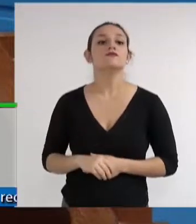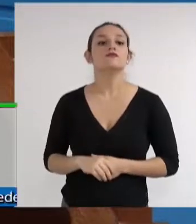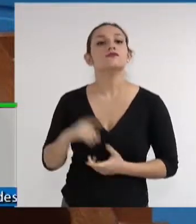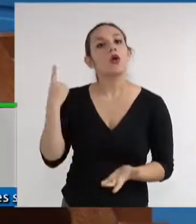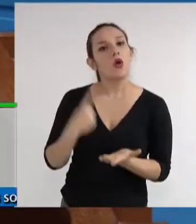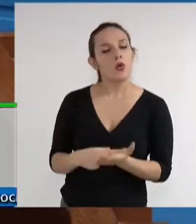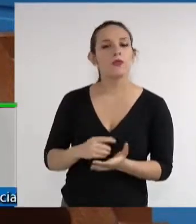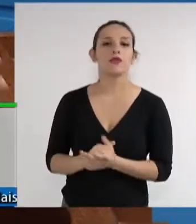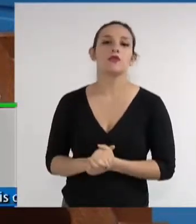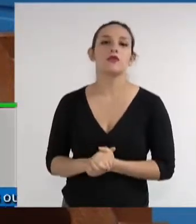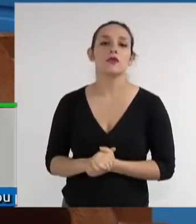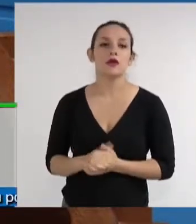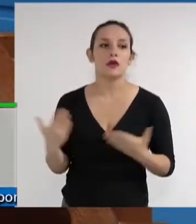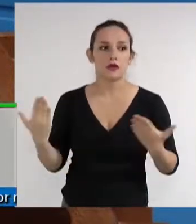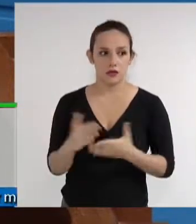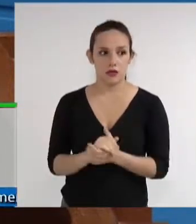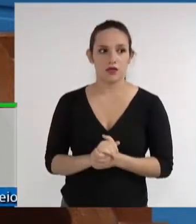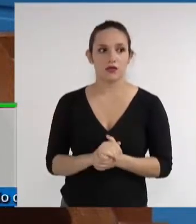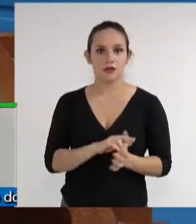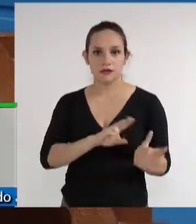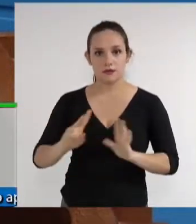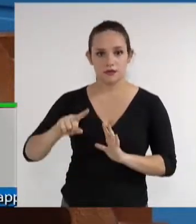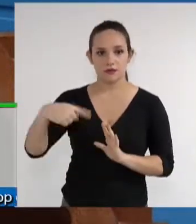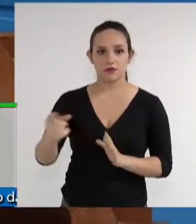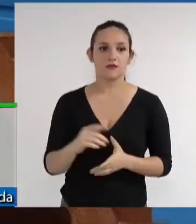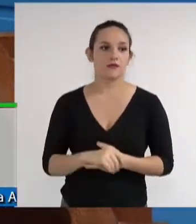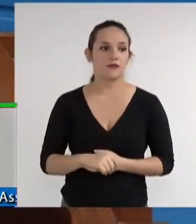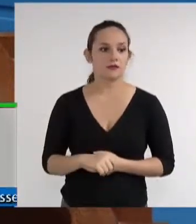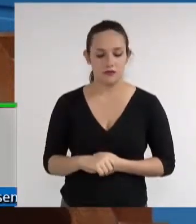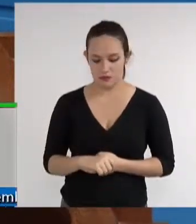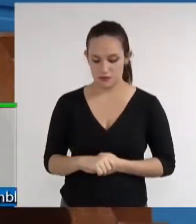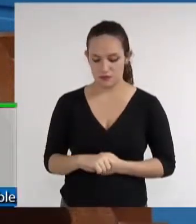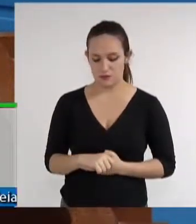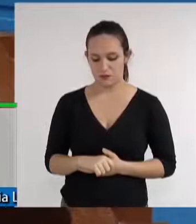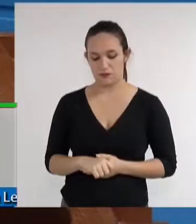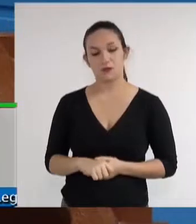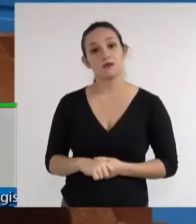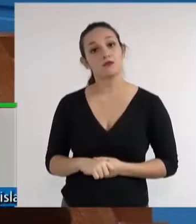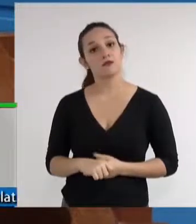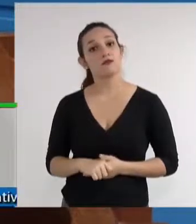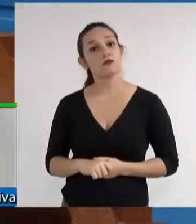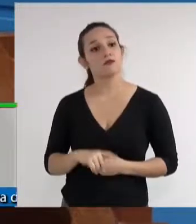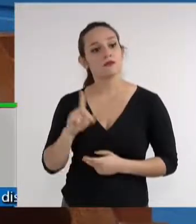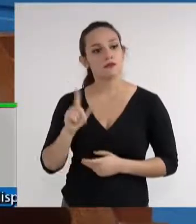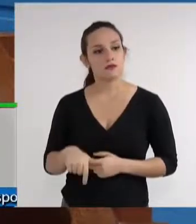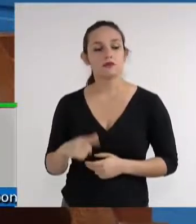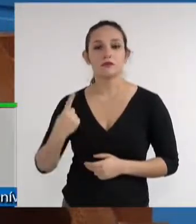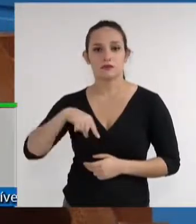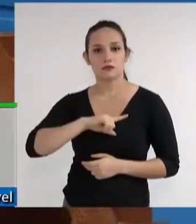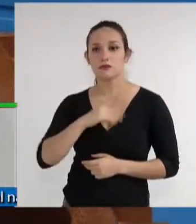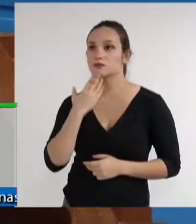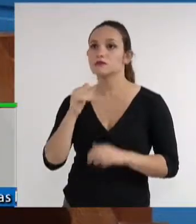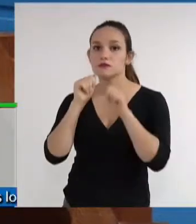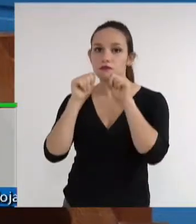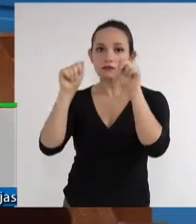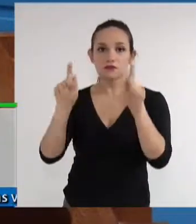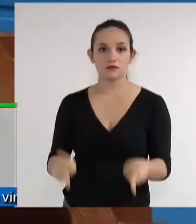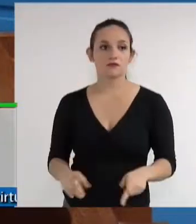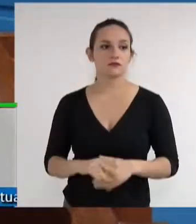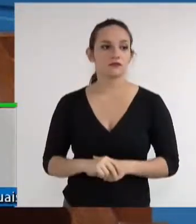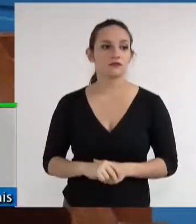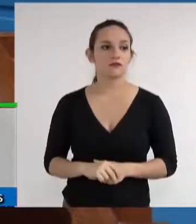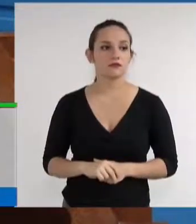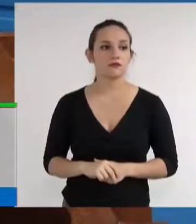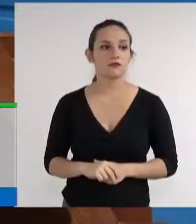agendado, já para a próxima semana, quem sabe, mas muito rapidamente, a audiência que nós solicitamos, e nesse caso,